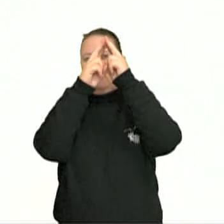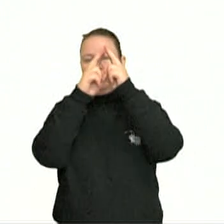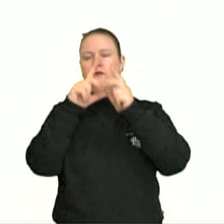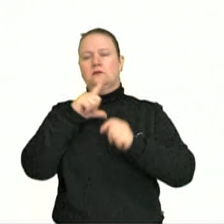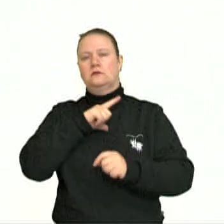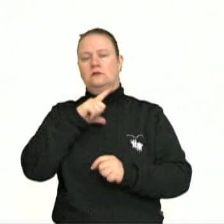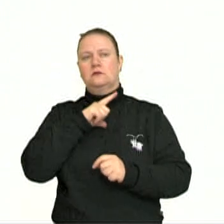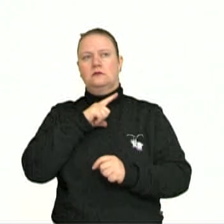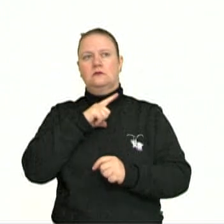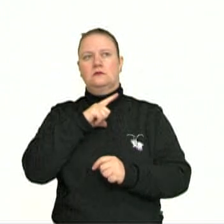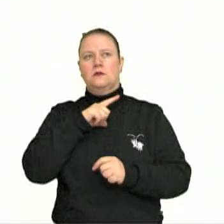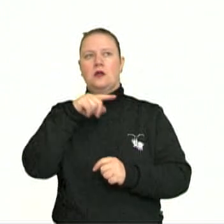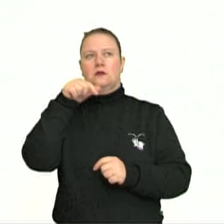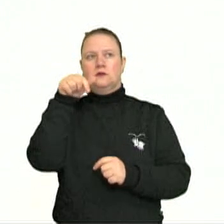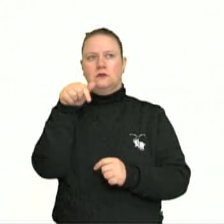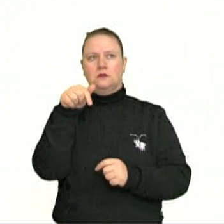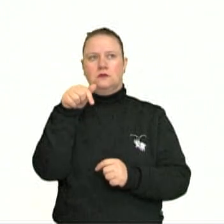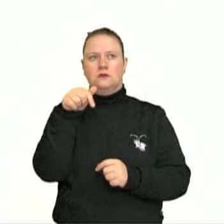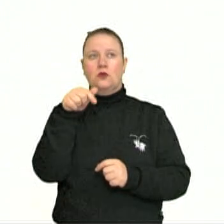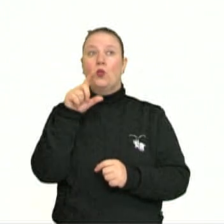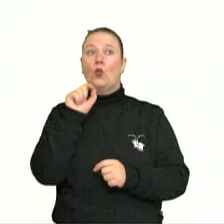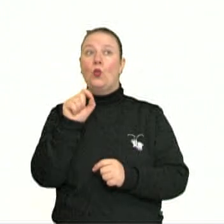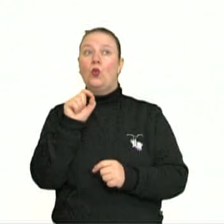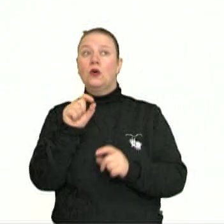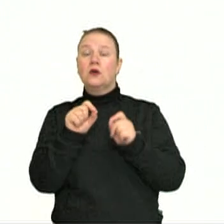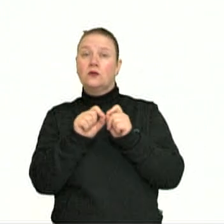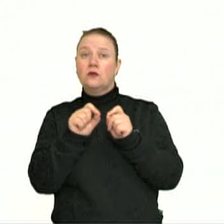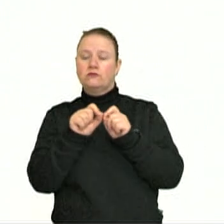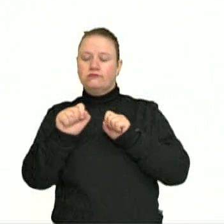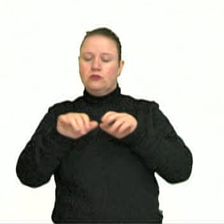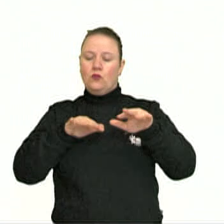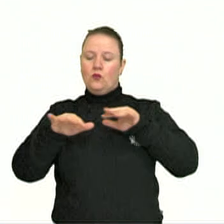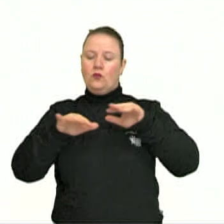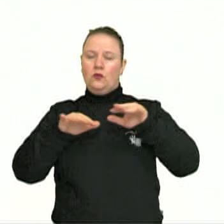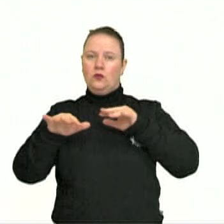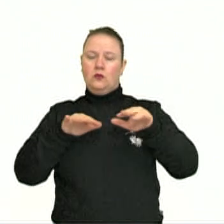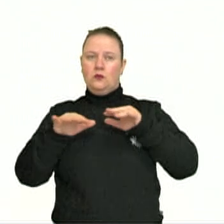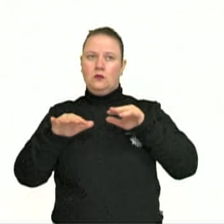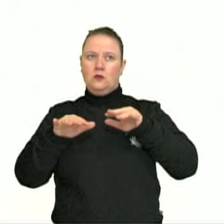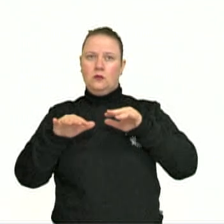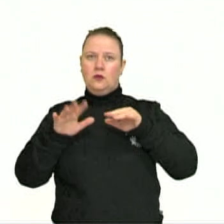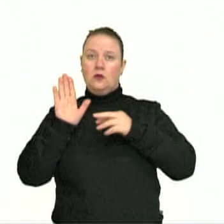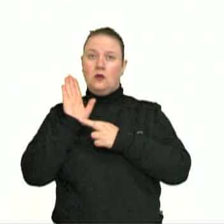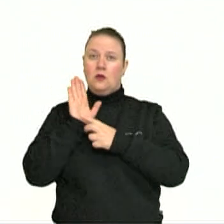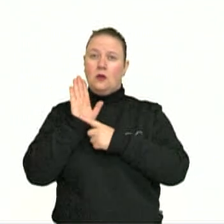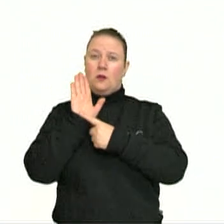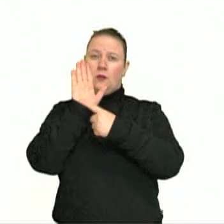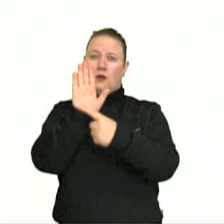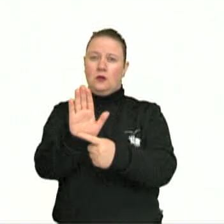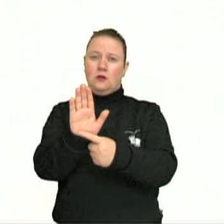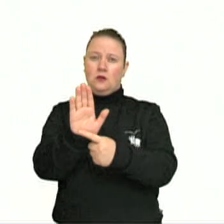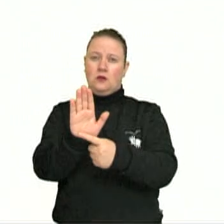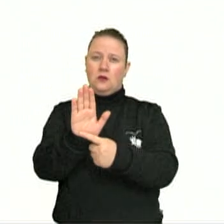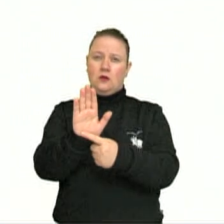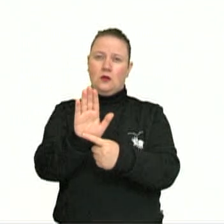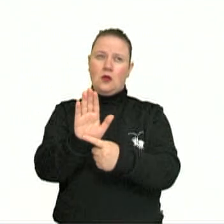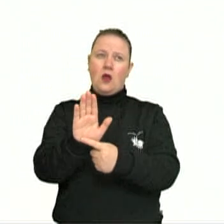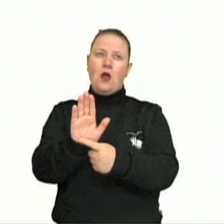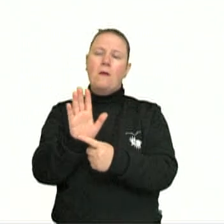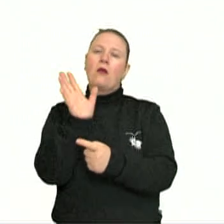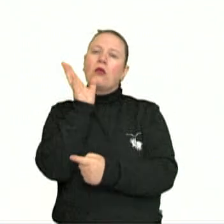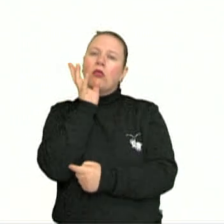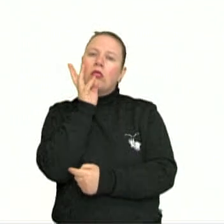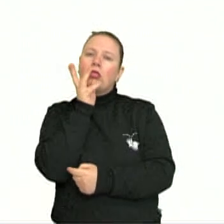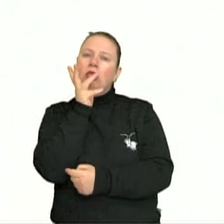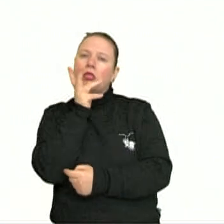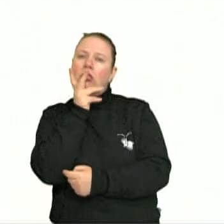28 quilos e imprimiu-lhe um movimento pendular, que passou a apresentar uma rotação muito lenta em